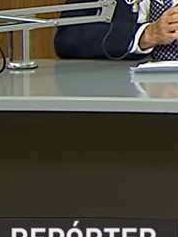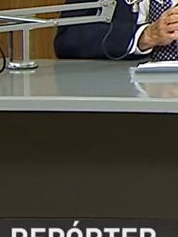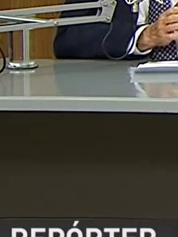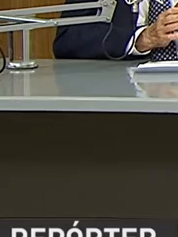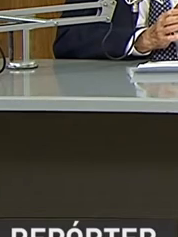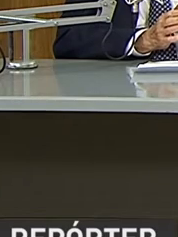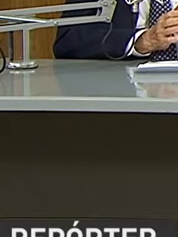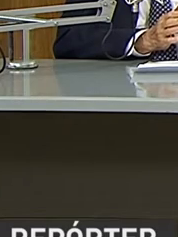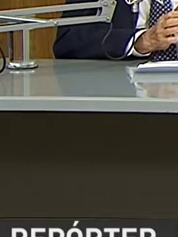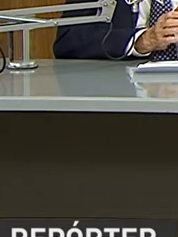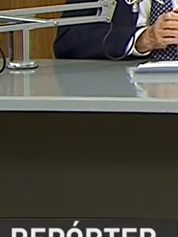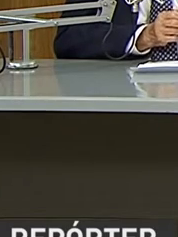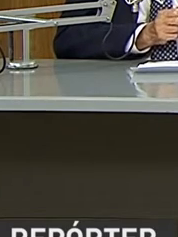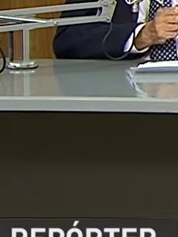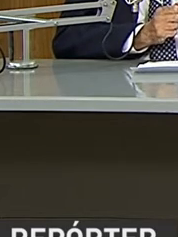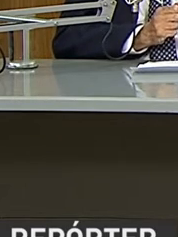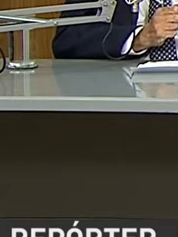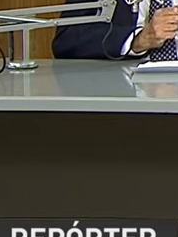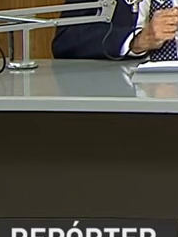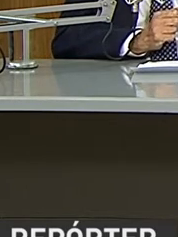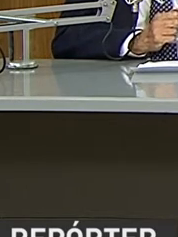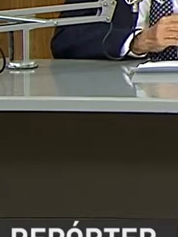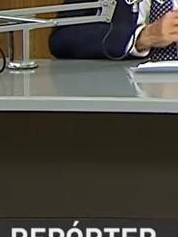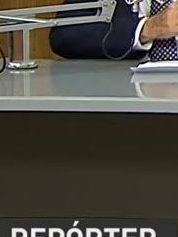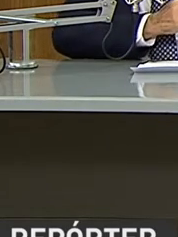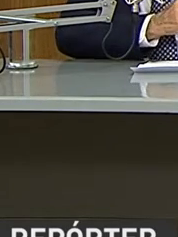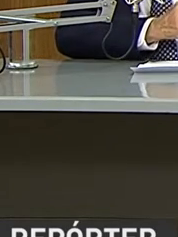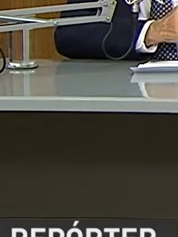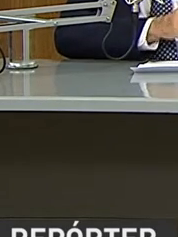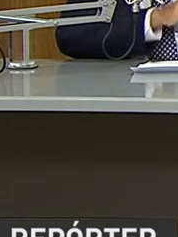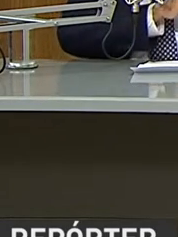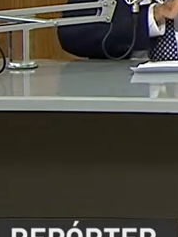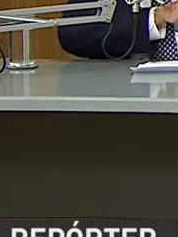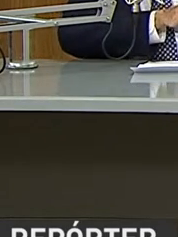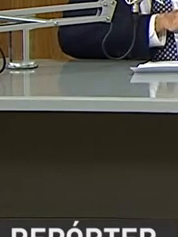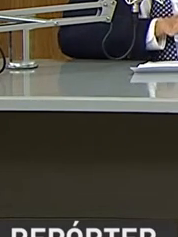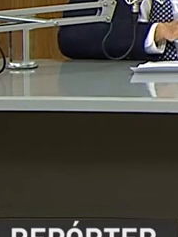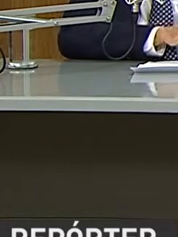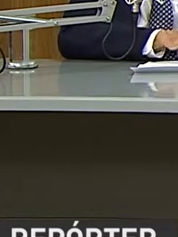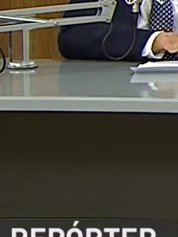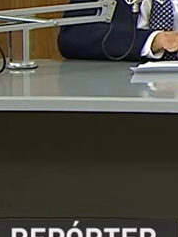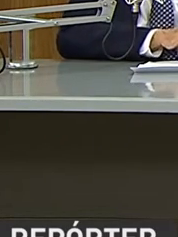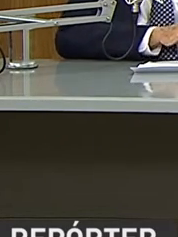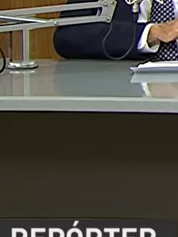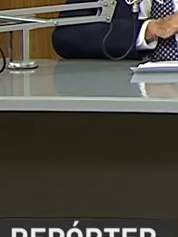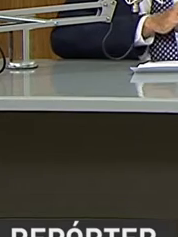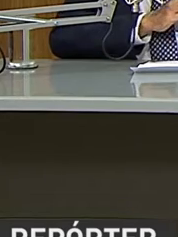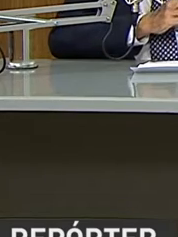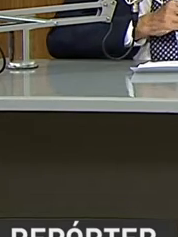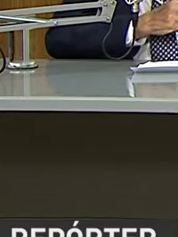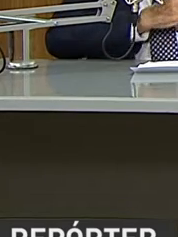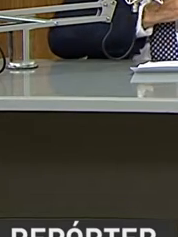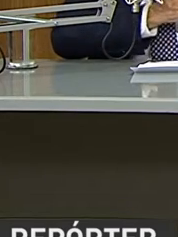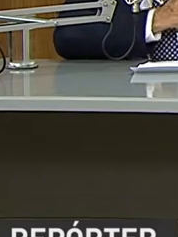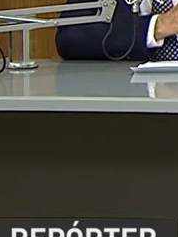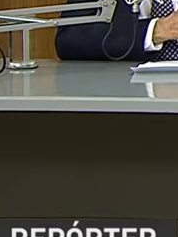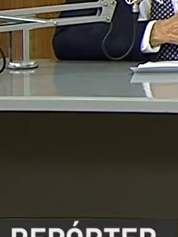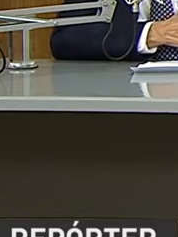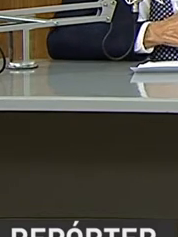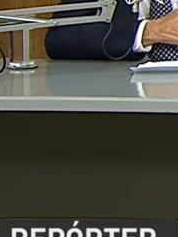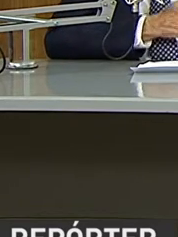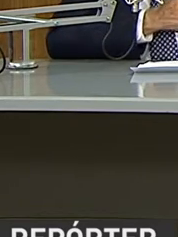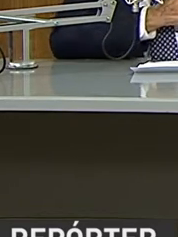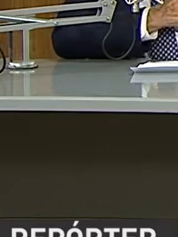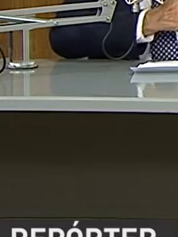empresários se retraíssem ficassem receosos de investir mais e isso diminuiu a criação de empregos há